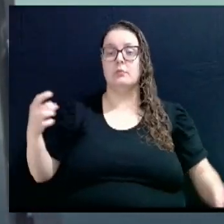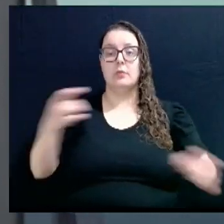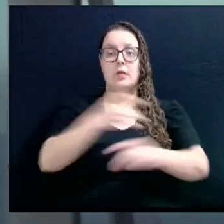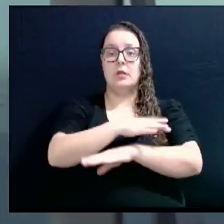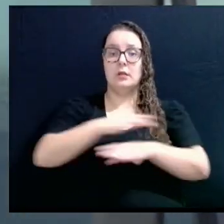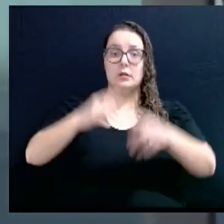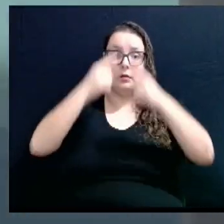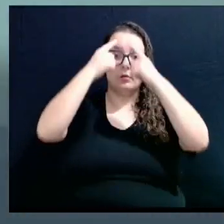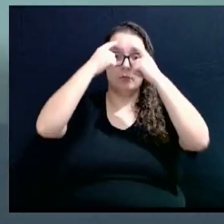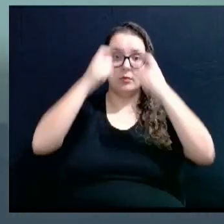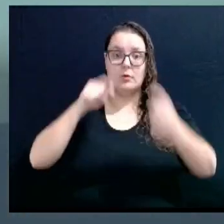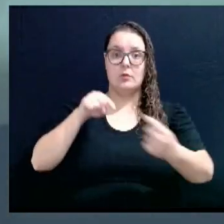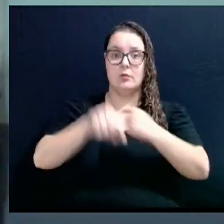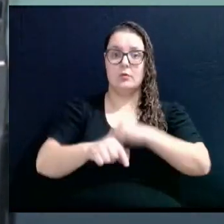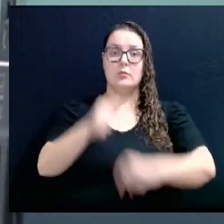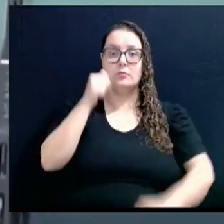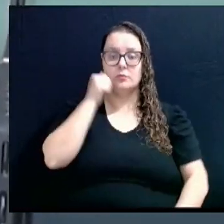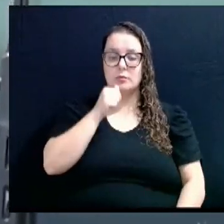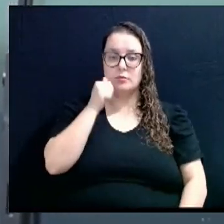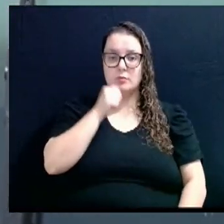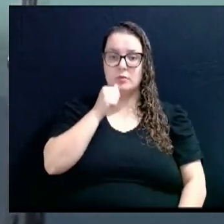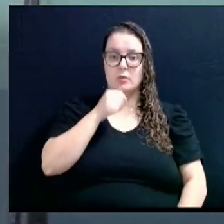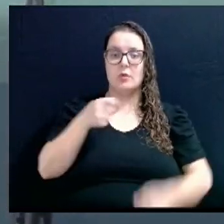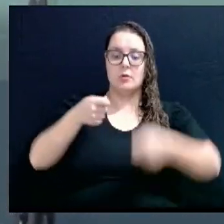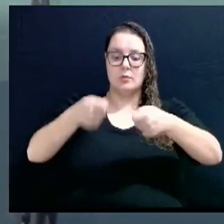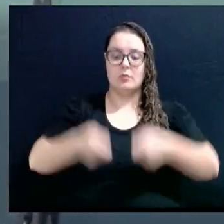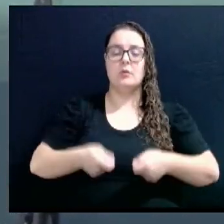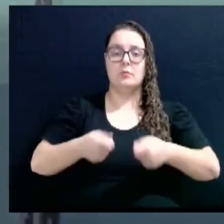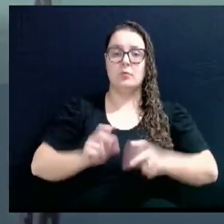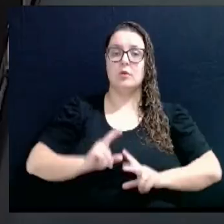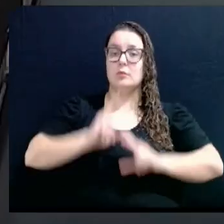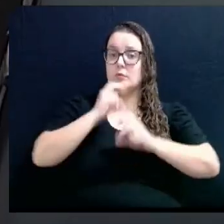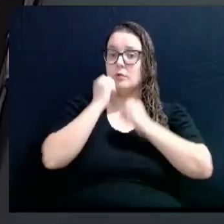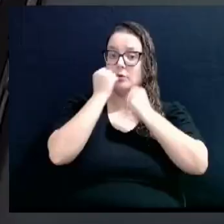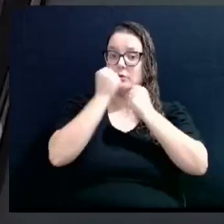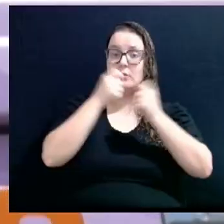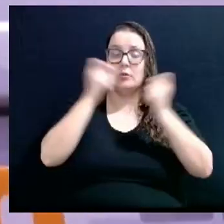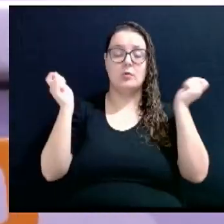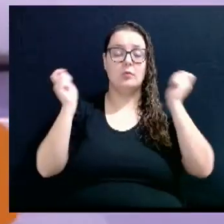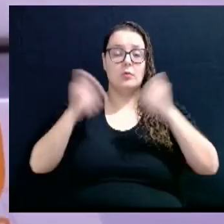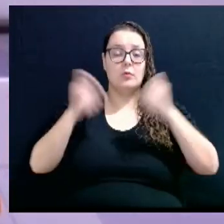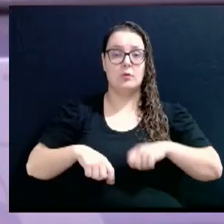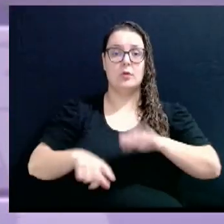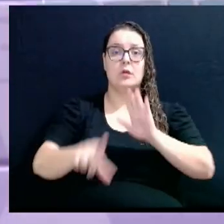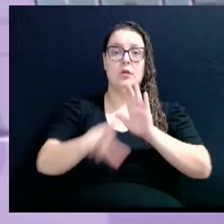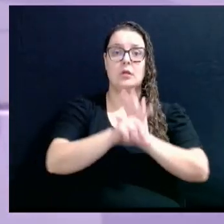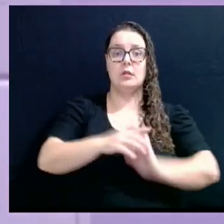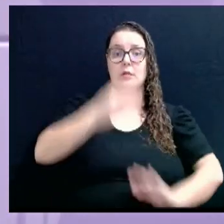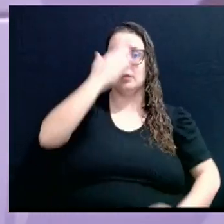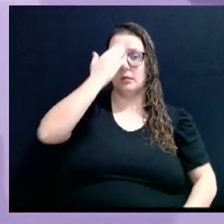contra a mulher, instituído para reforçar a efetividade da Lei Maria da Penha e incentivar